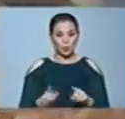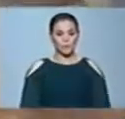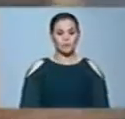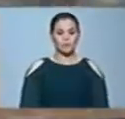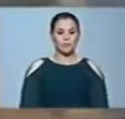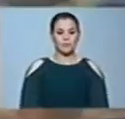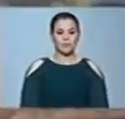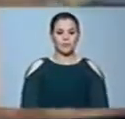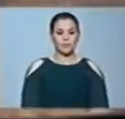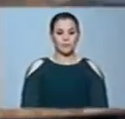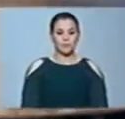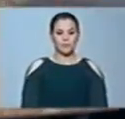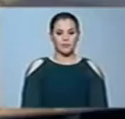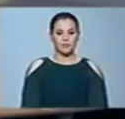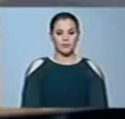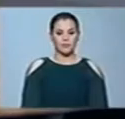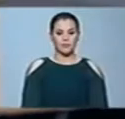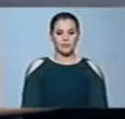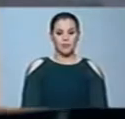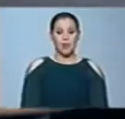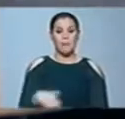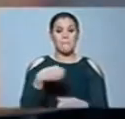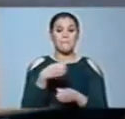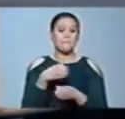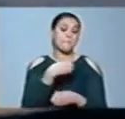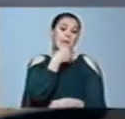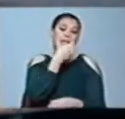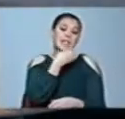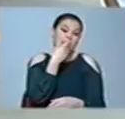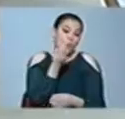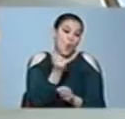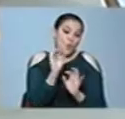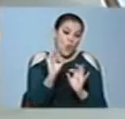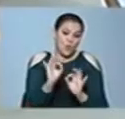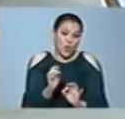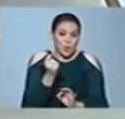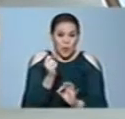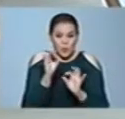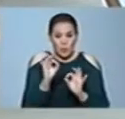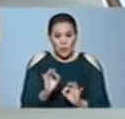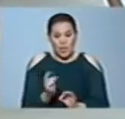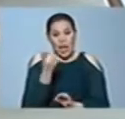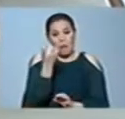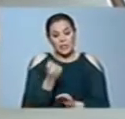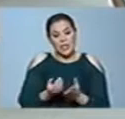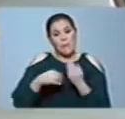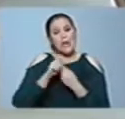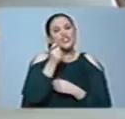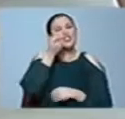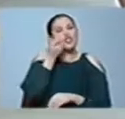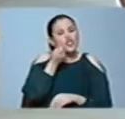é mas há também já está quase quatro anos a apitar novamente mais uma rotina